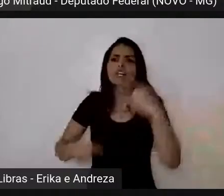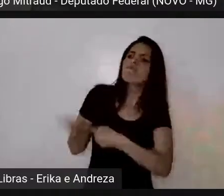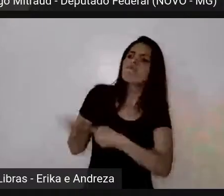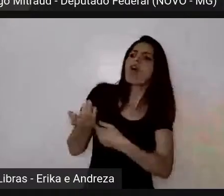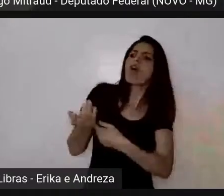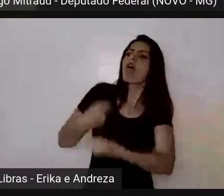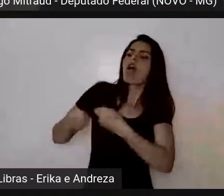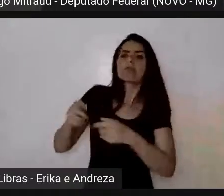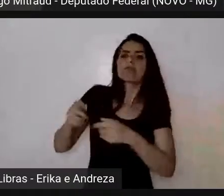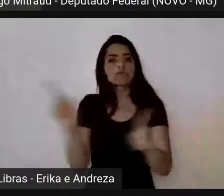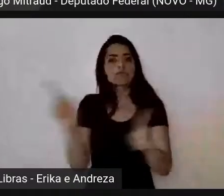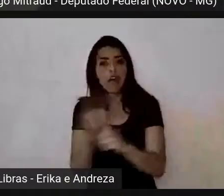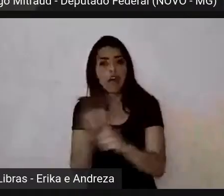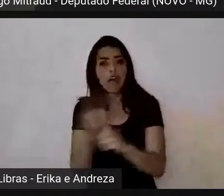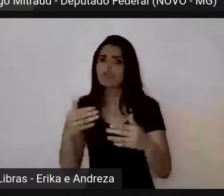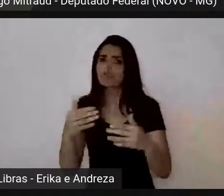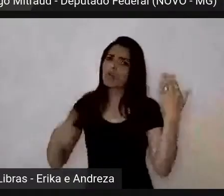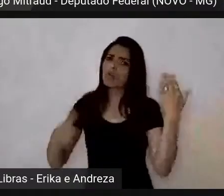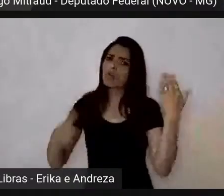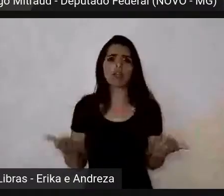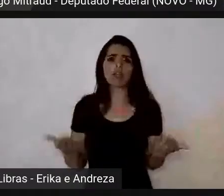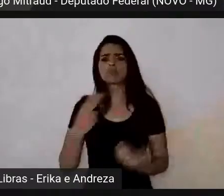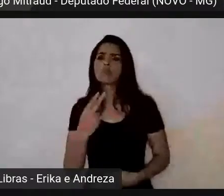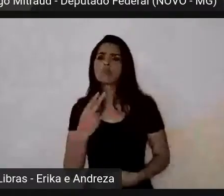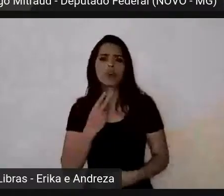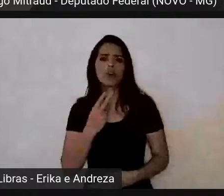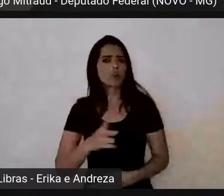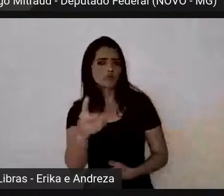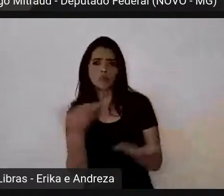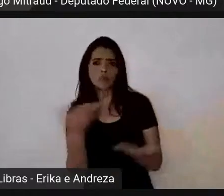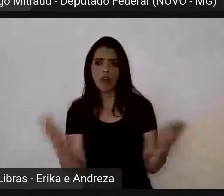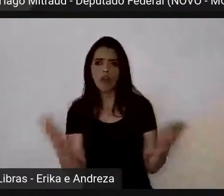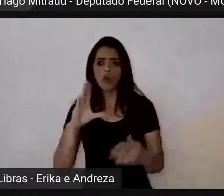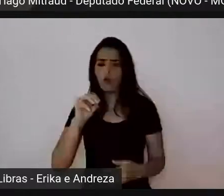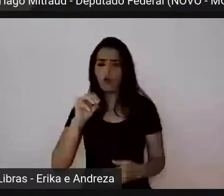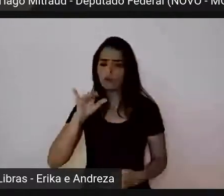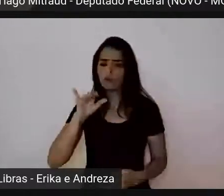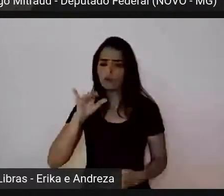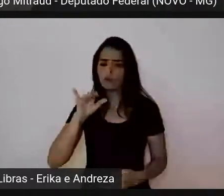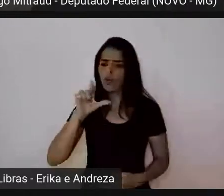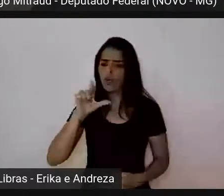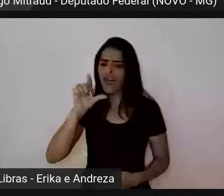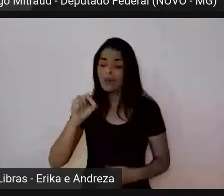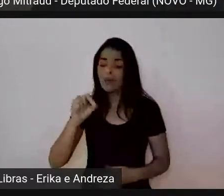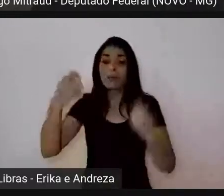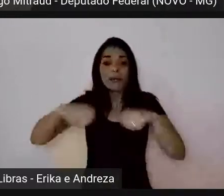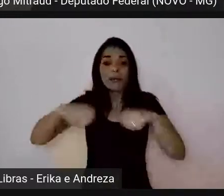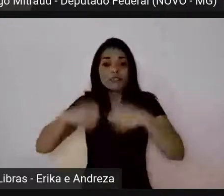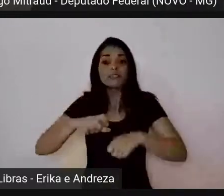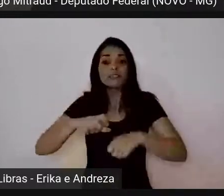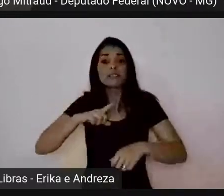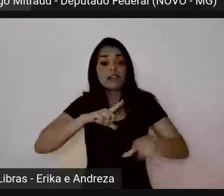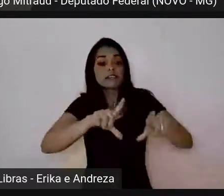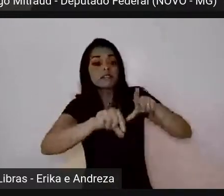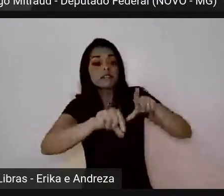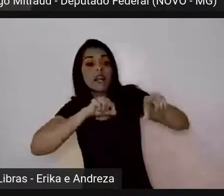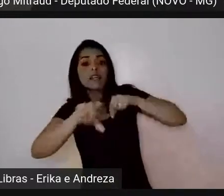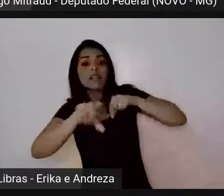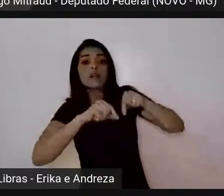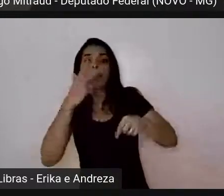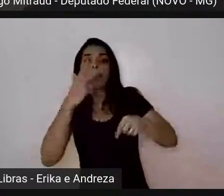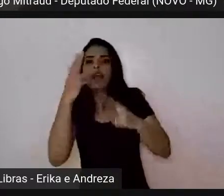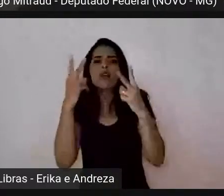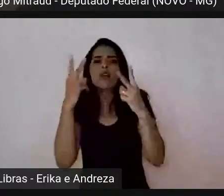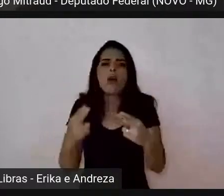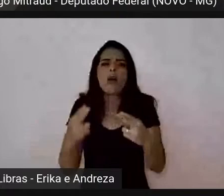que eu concordo não pode continuar existindo do jeito que está hoje. Só uma perguntinha, Tiago. Essa seleção ela seria como se fosse um concurso para o